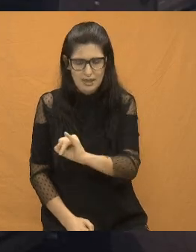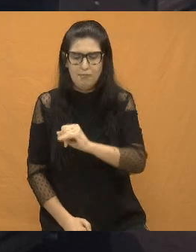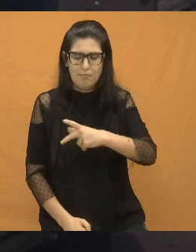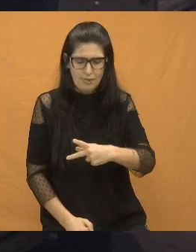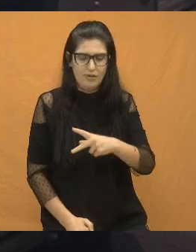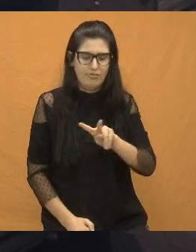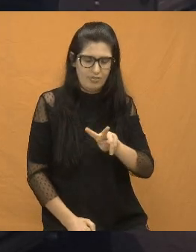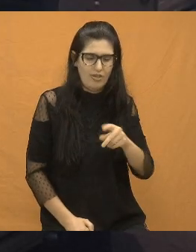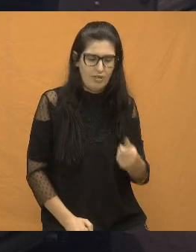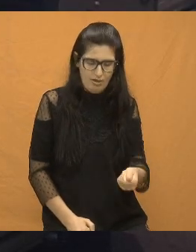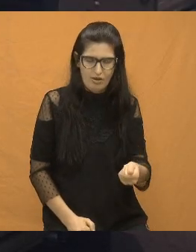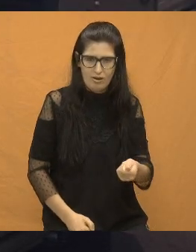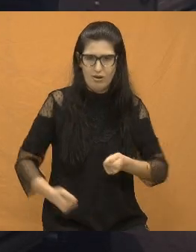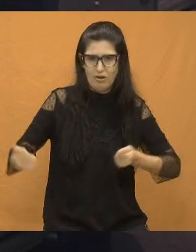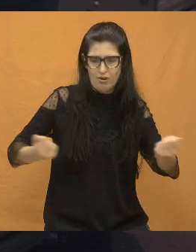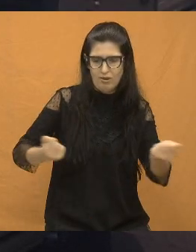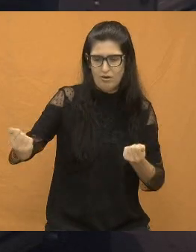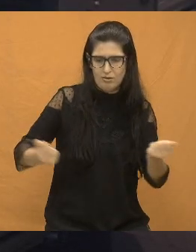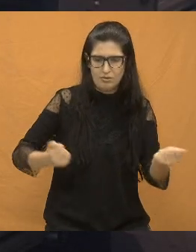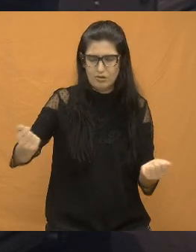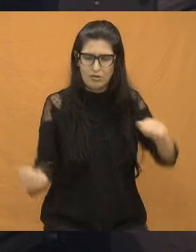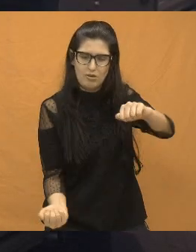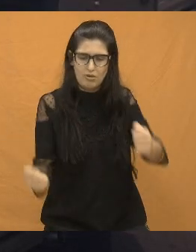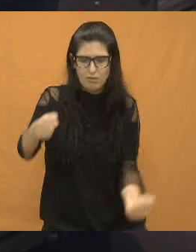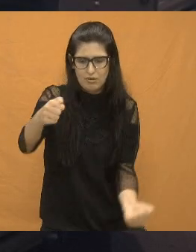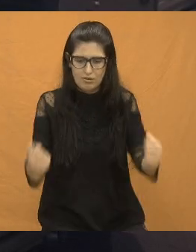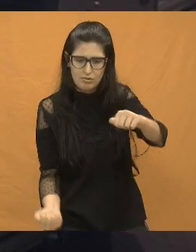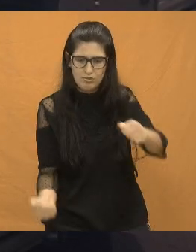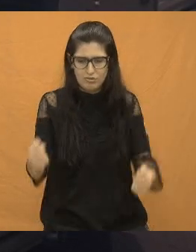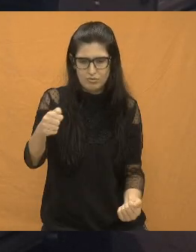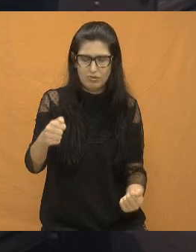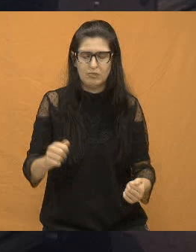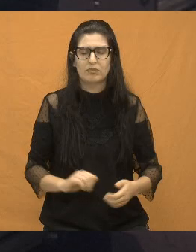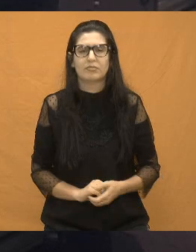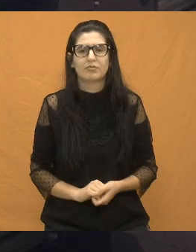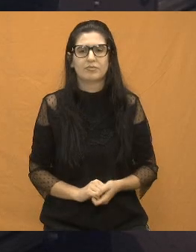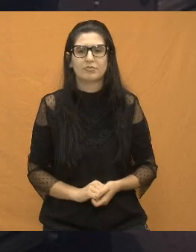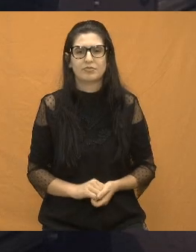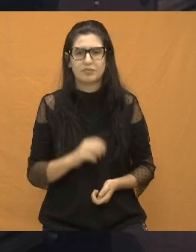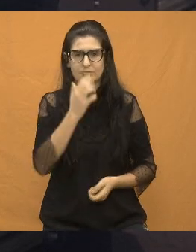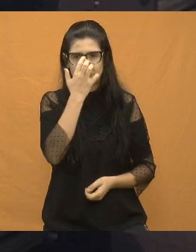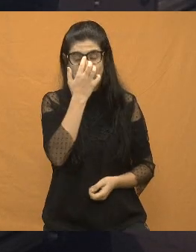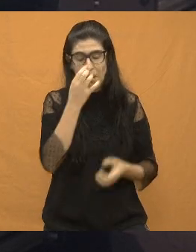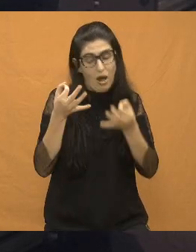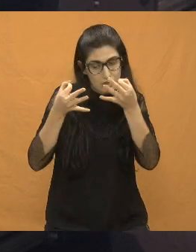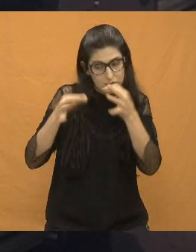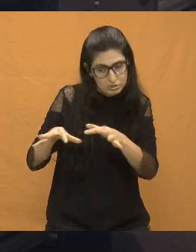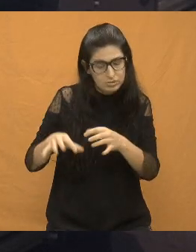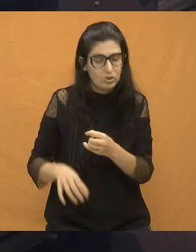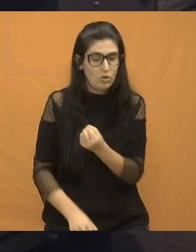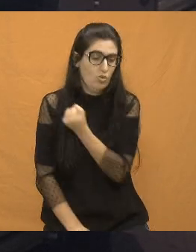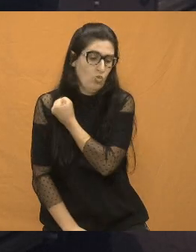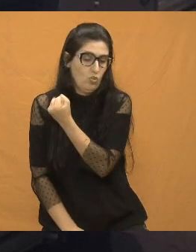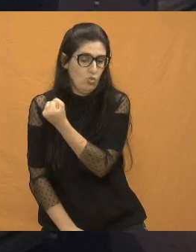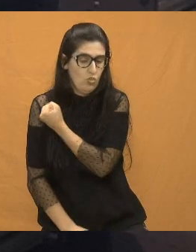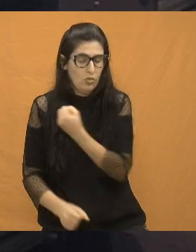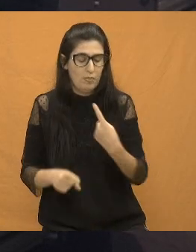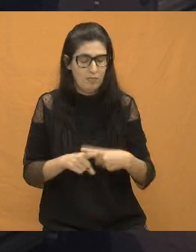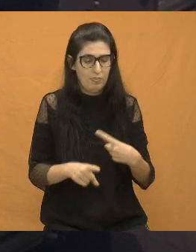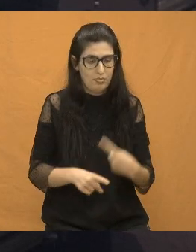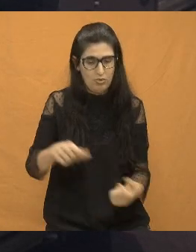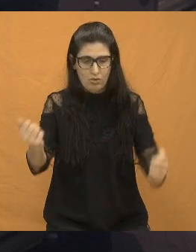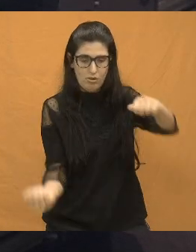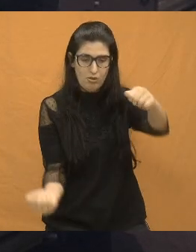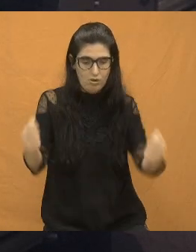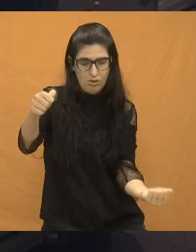Isso que eu quero dizer. Isso, ok. Então, a gente tem que ter uma atenção sobre esses números, que primeiramente o IPVA é uma